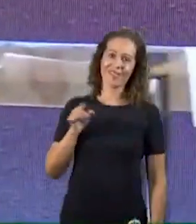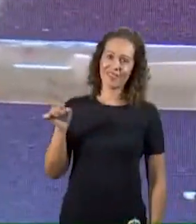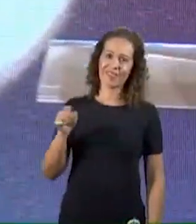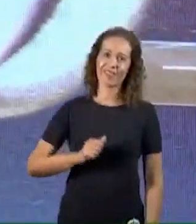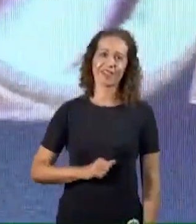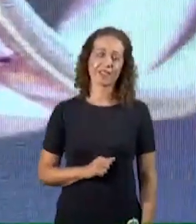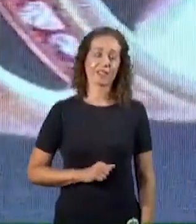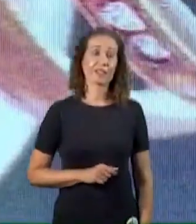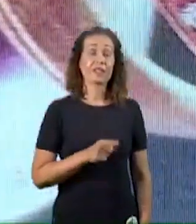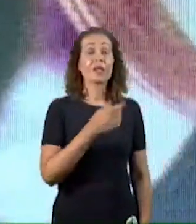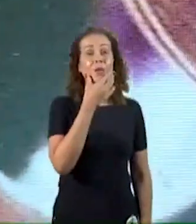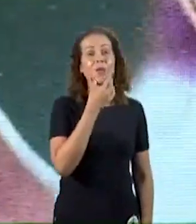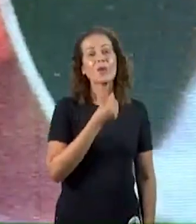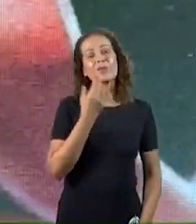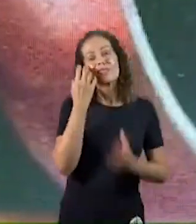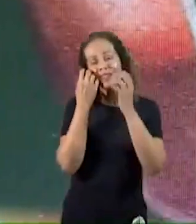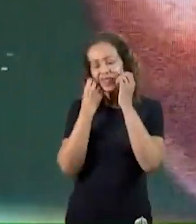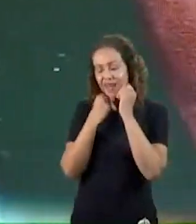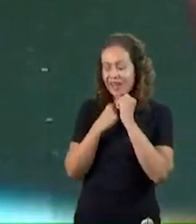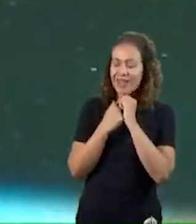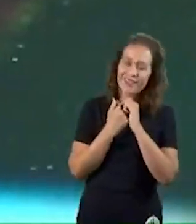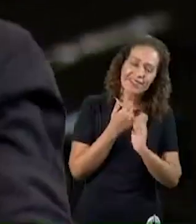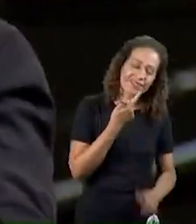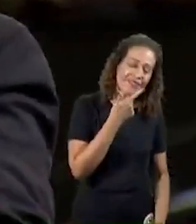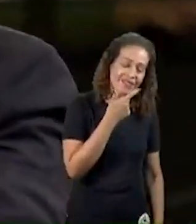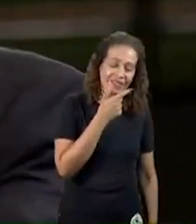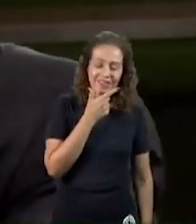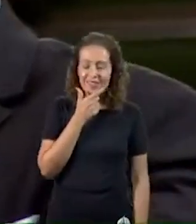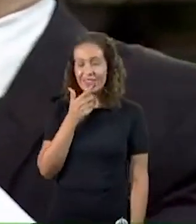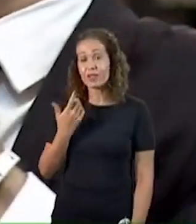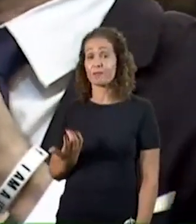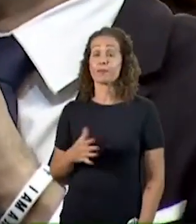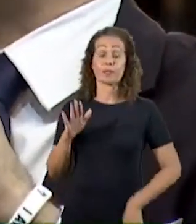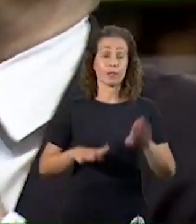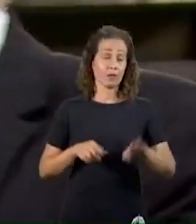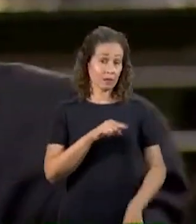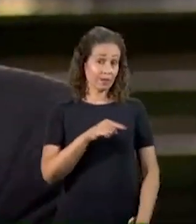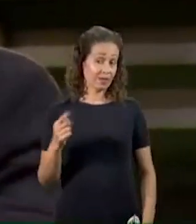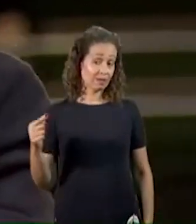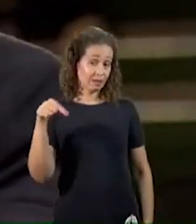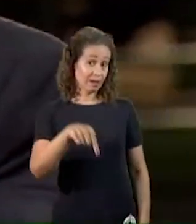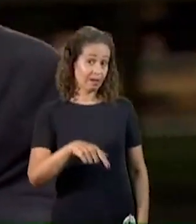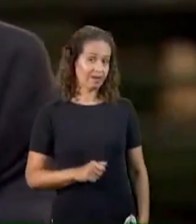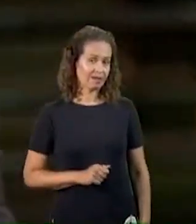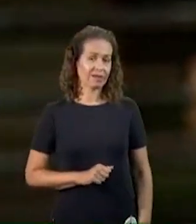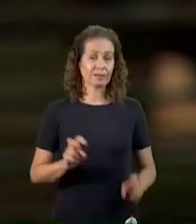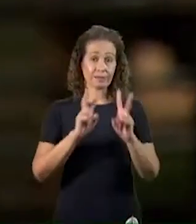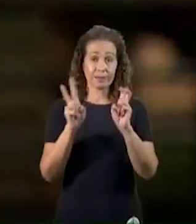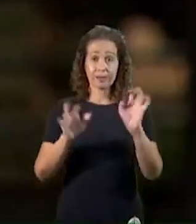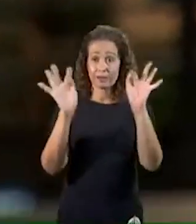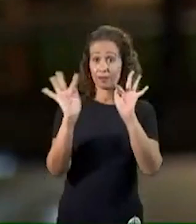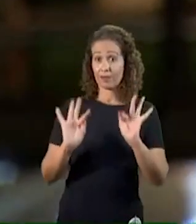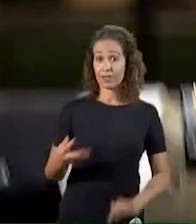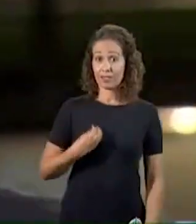E o cara ficou sem graça, ficou rindo. Quem sabe você está aqui e quando o assunto é ser feliz na vida